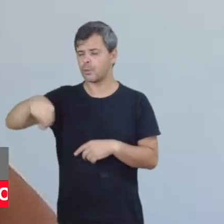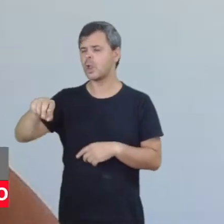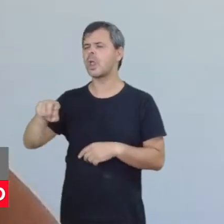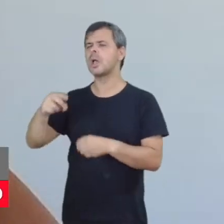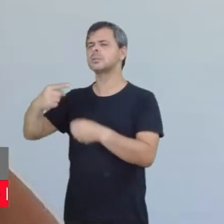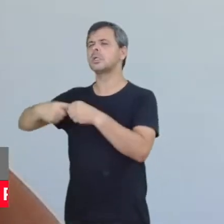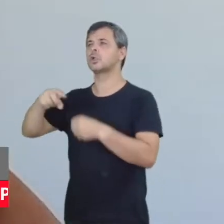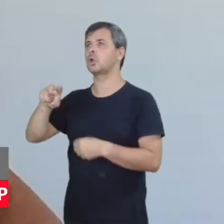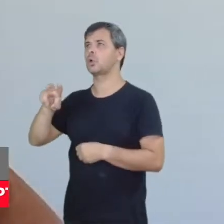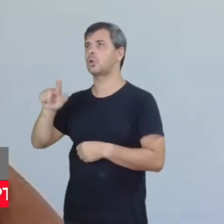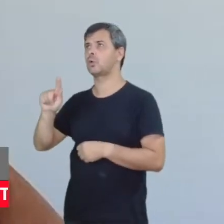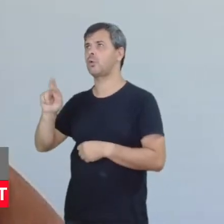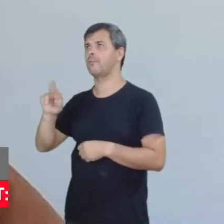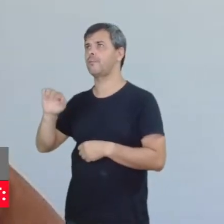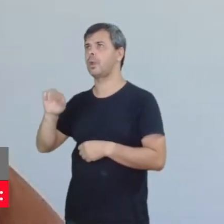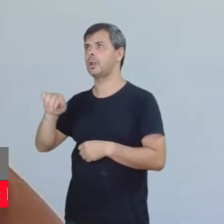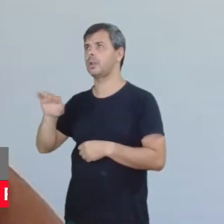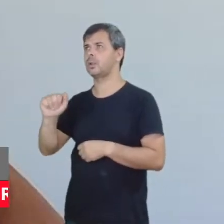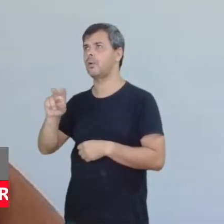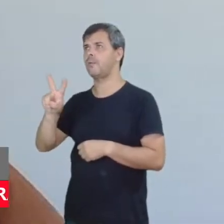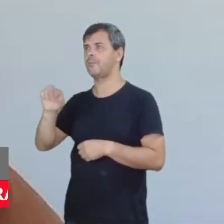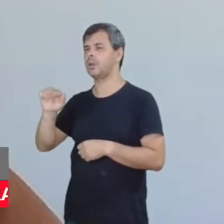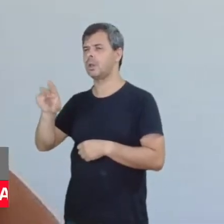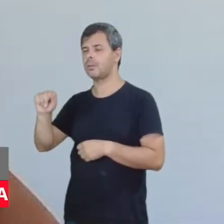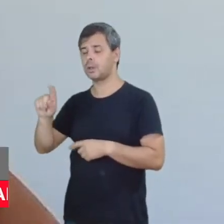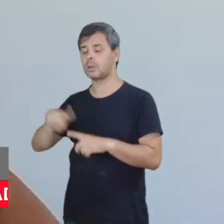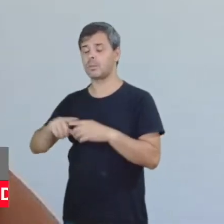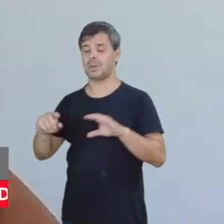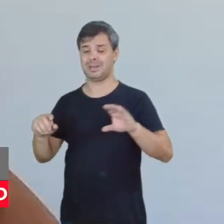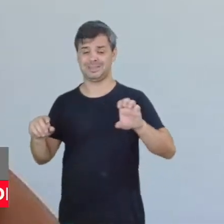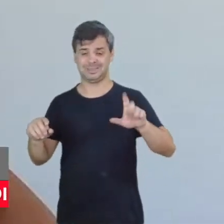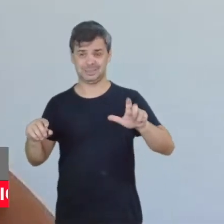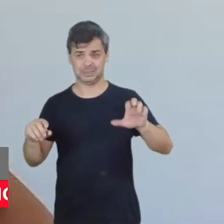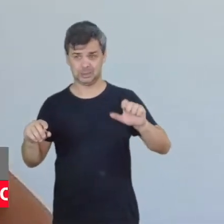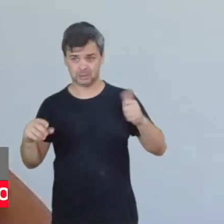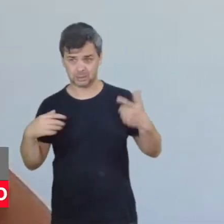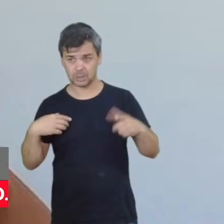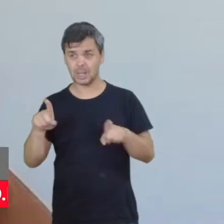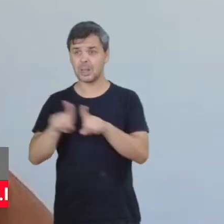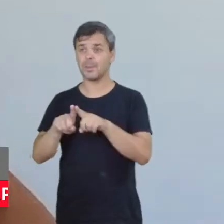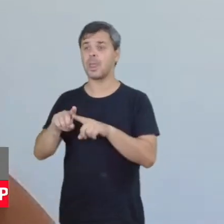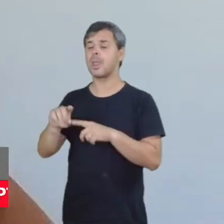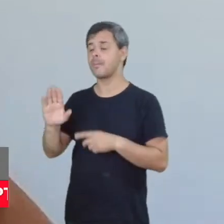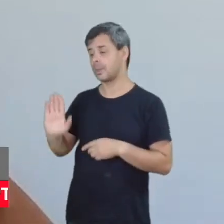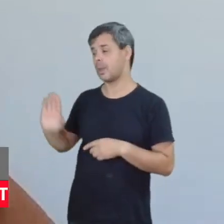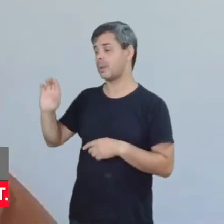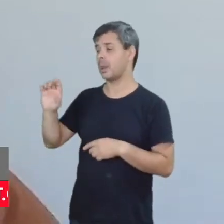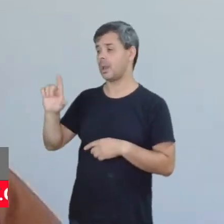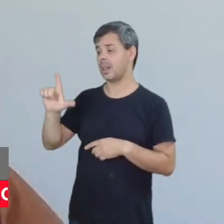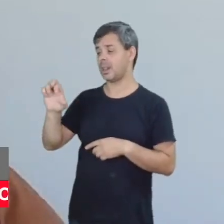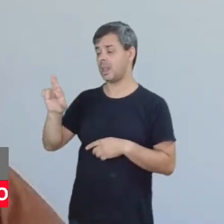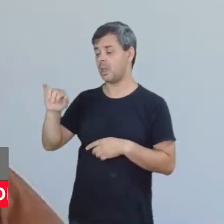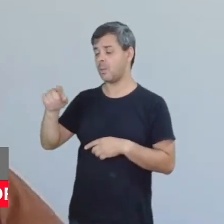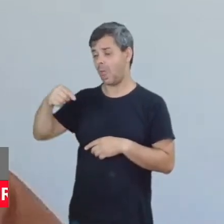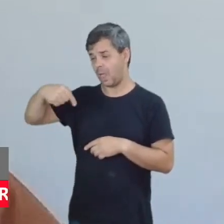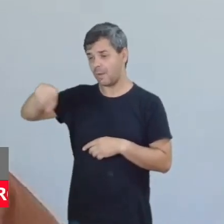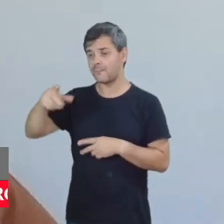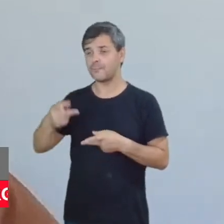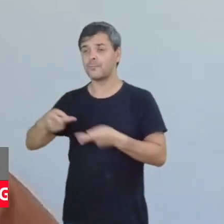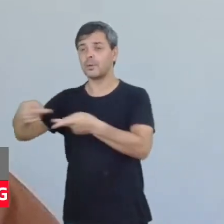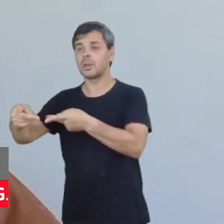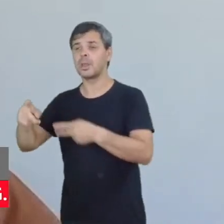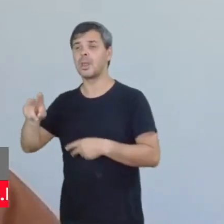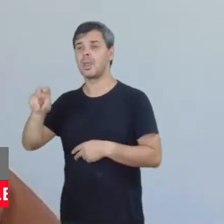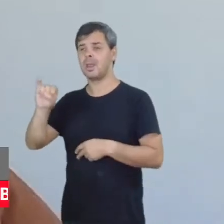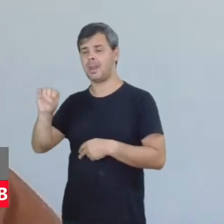Valadares, lançando o nosso amigo de bancada, também pré-candidato Leonardo Monteiro. Ela foi para Ipatinga, que